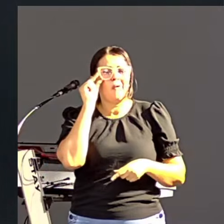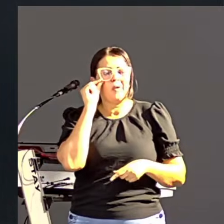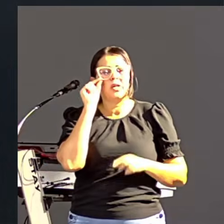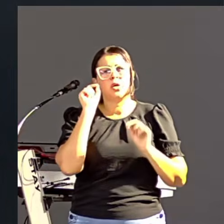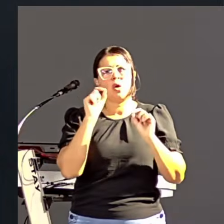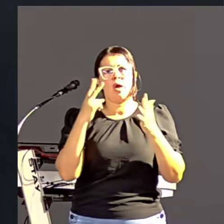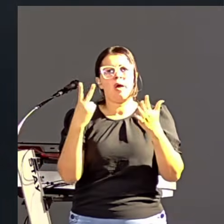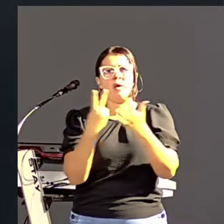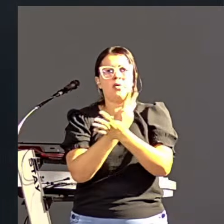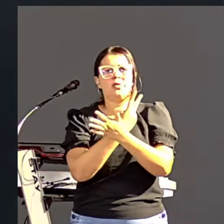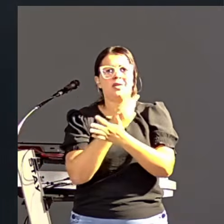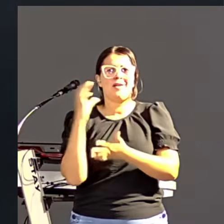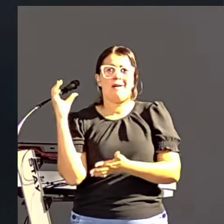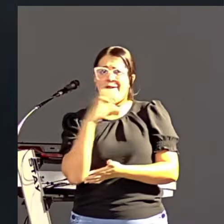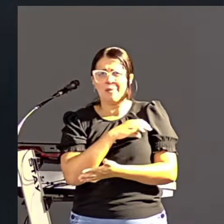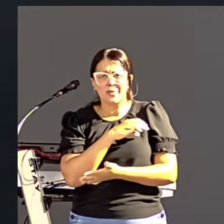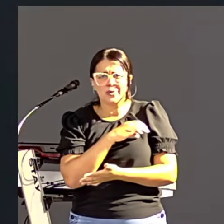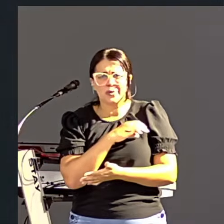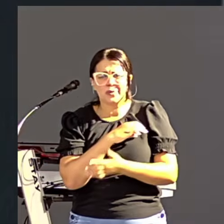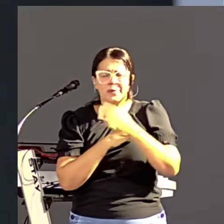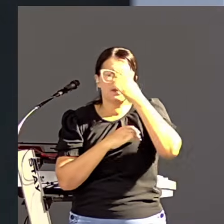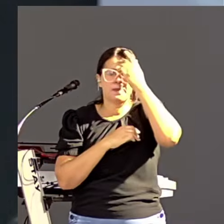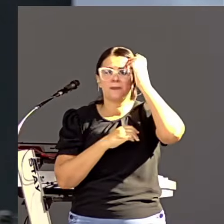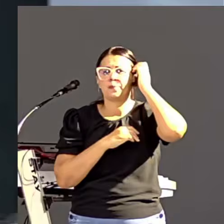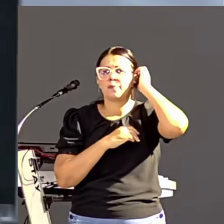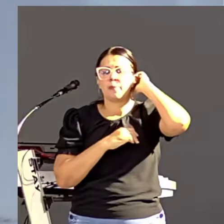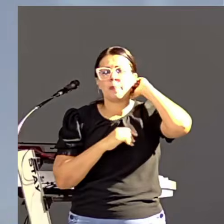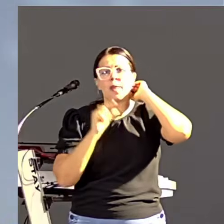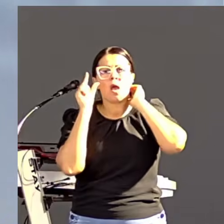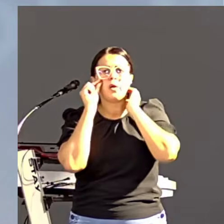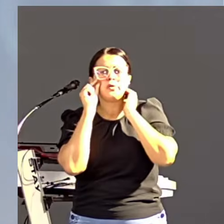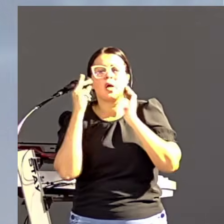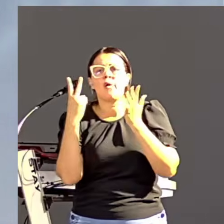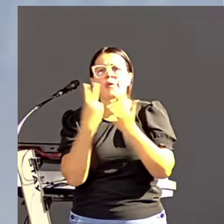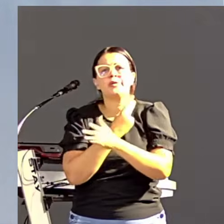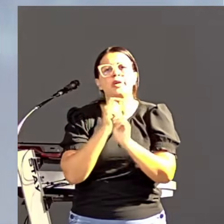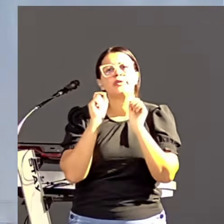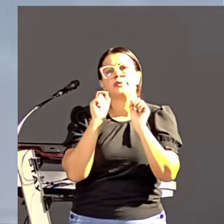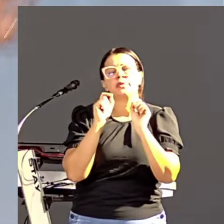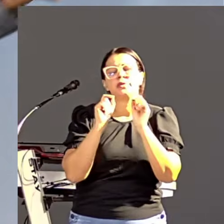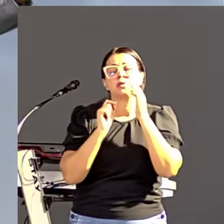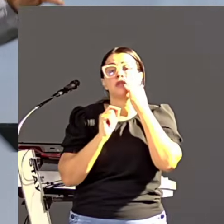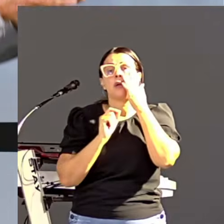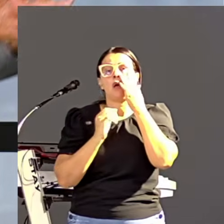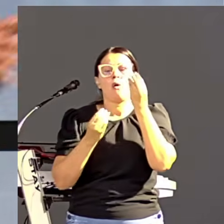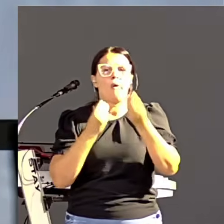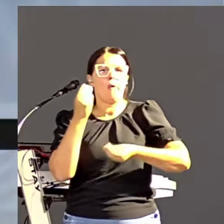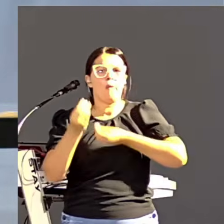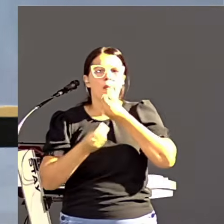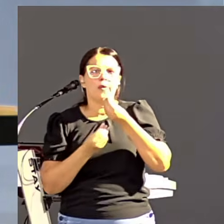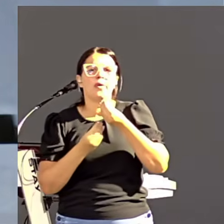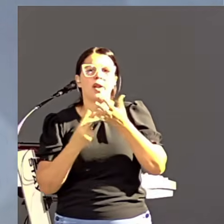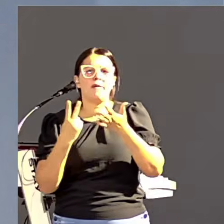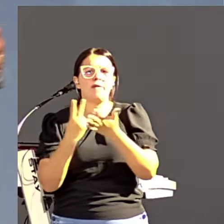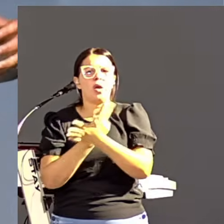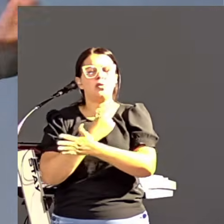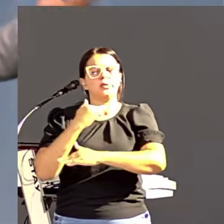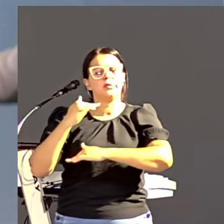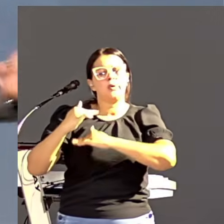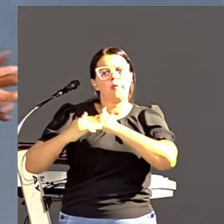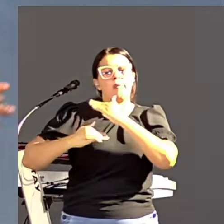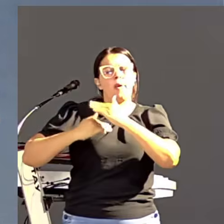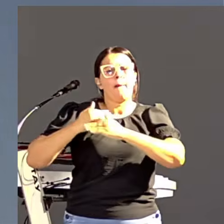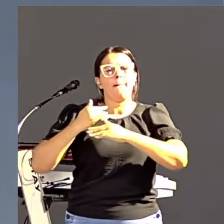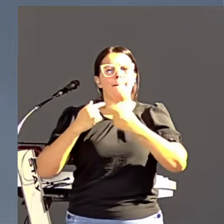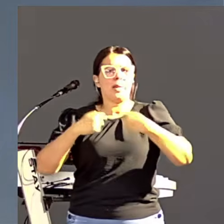ela não acontece de repente. A sonolência não acontece repentinamente, ela vai acontecendo. Então você precisa